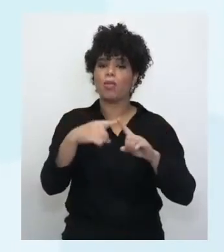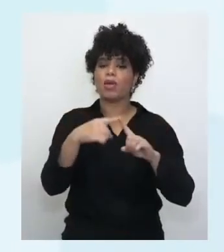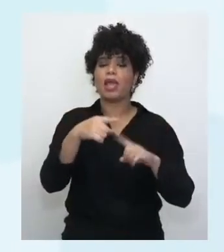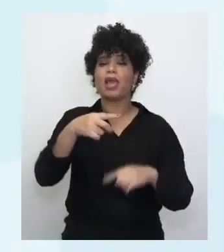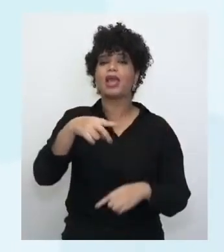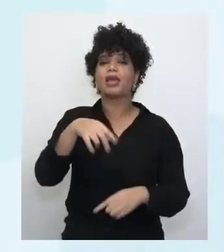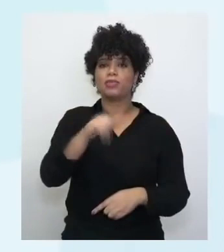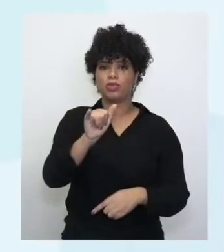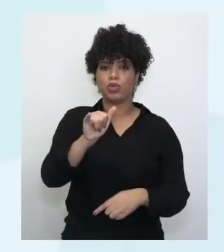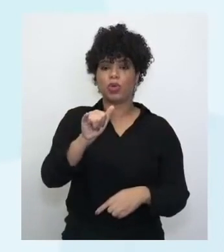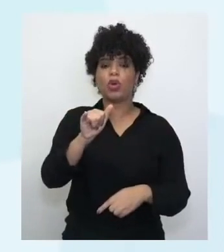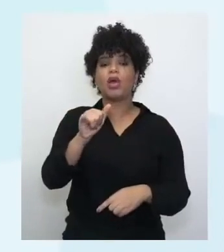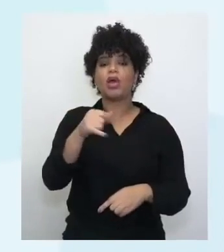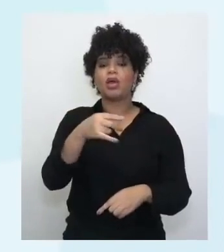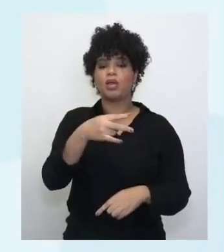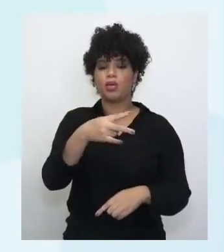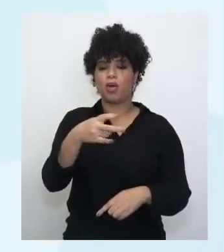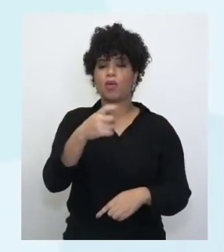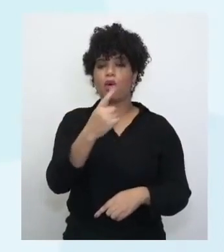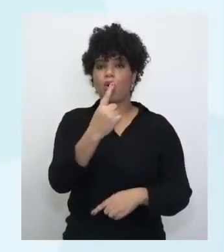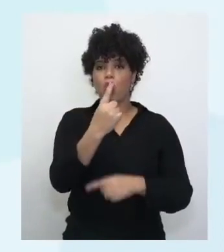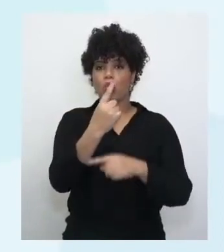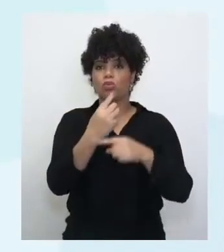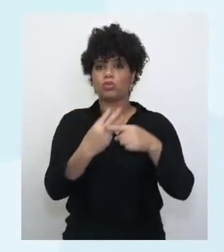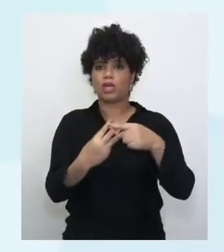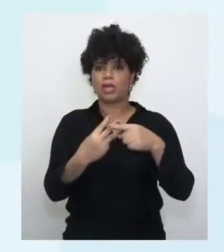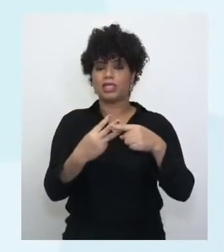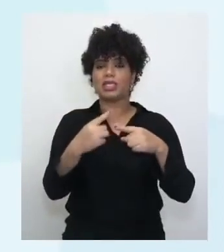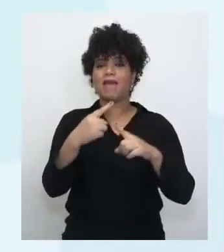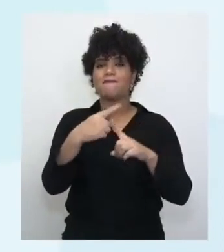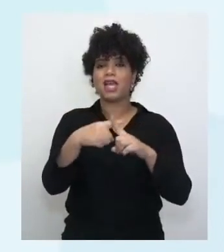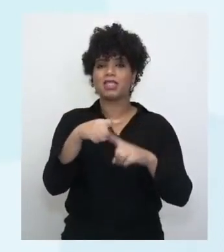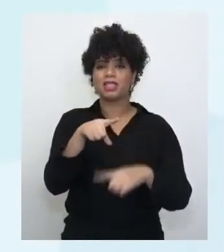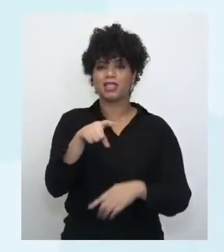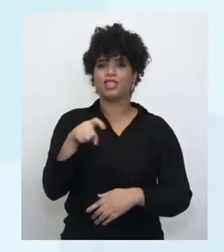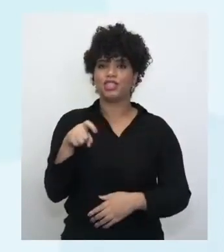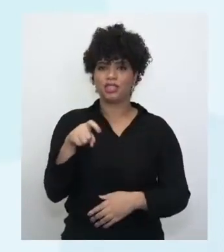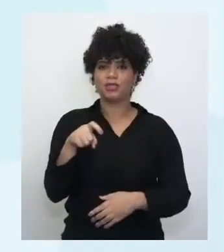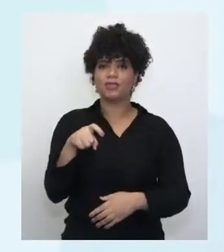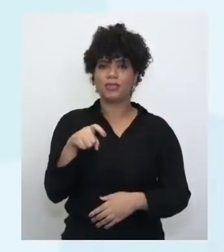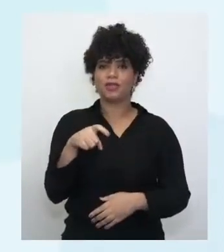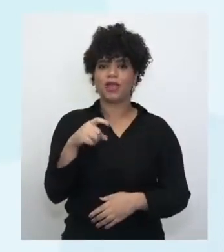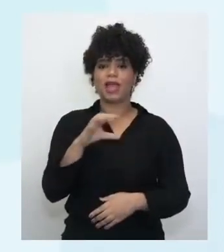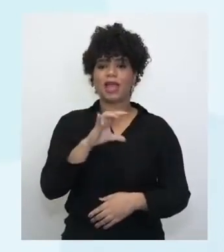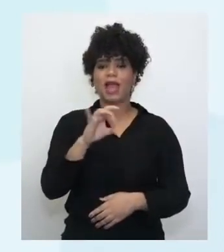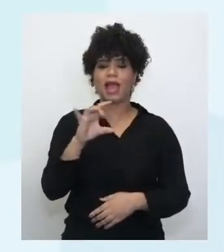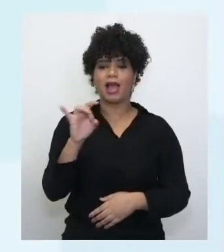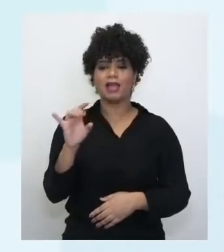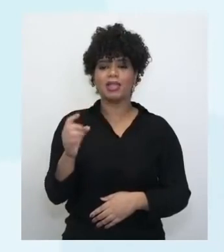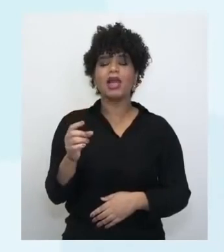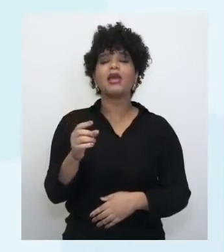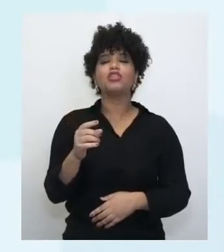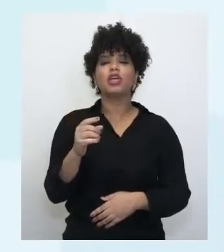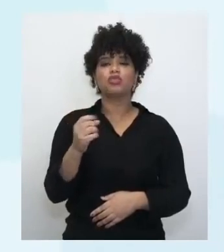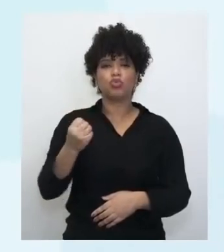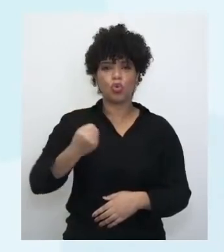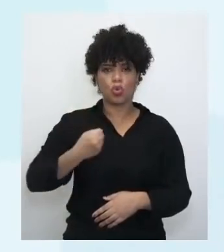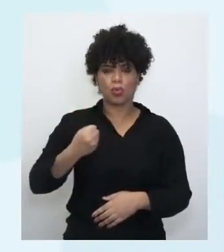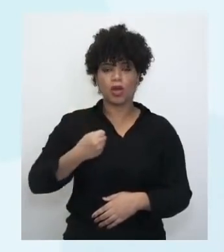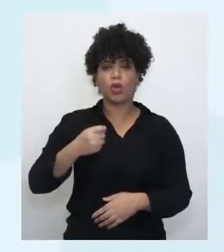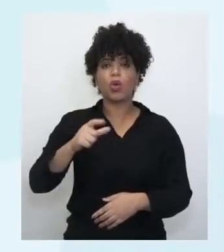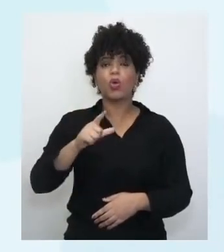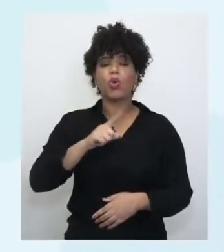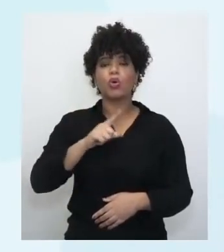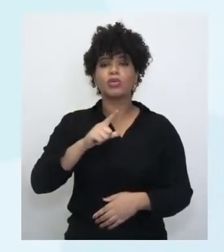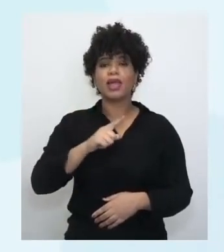uma equação y igual a 1/3 vezes x. Quer dizer que cada valor de y foi obtido pegando o valor do